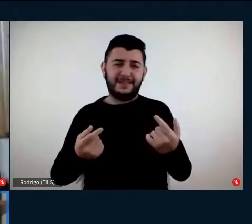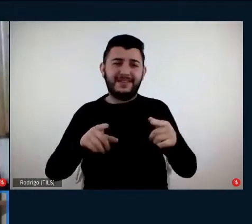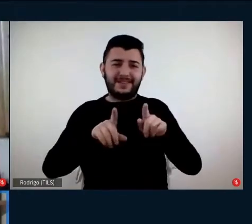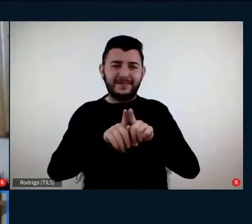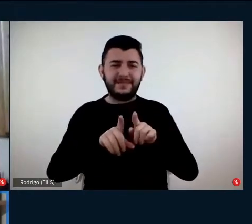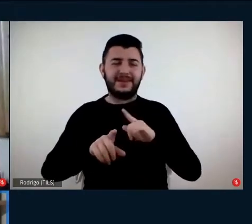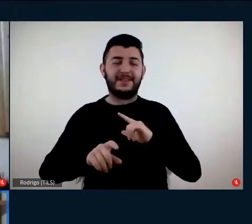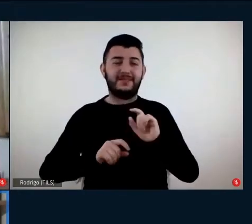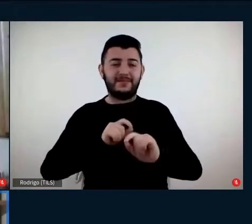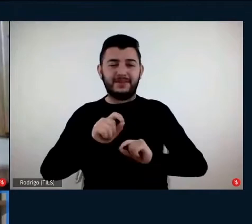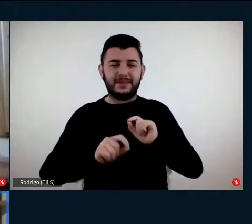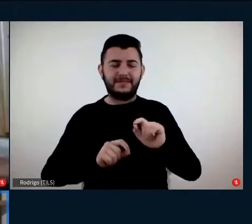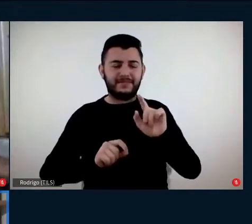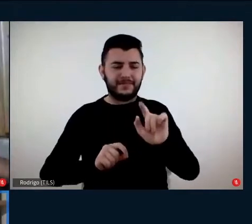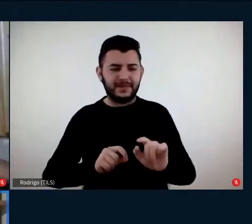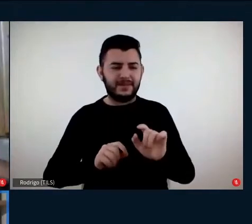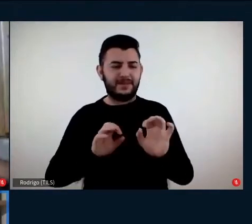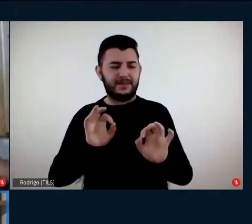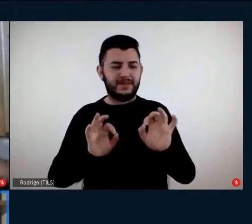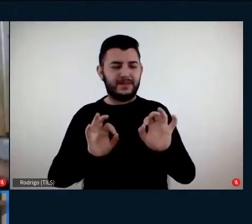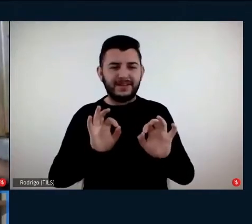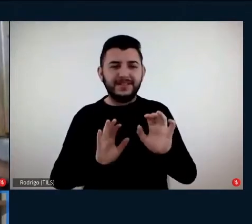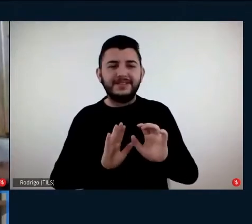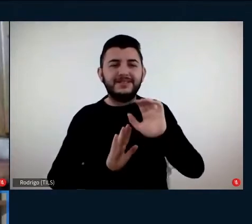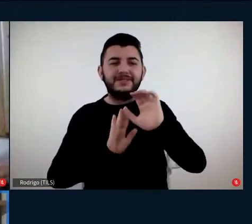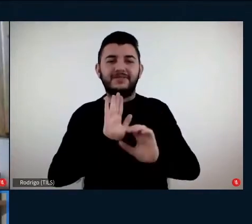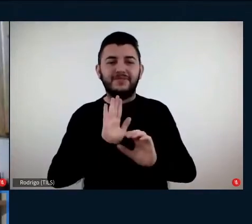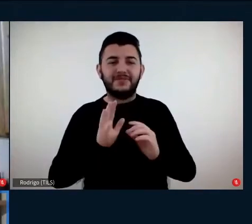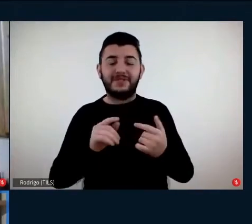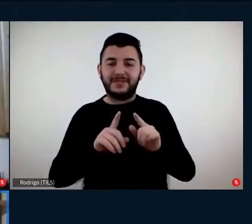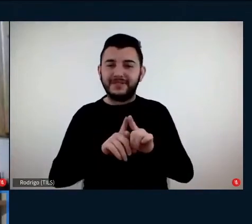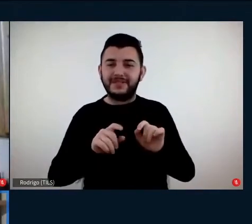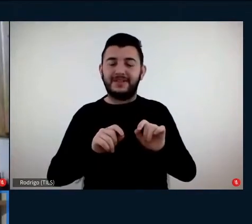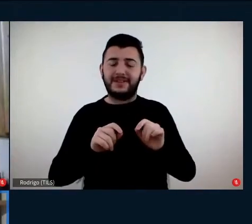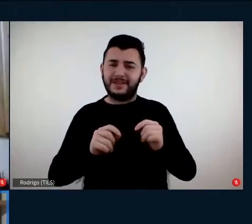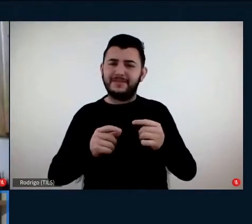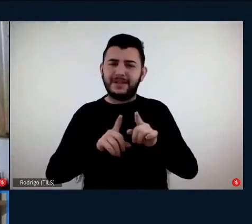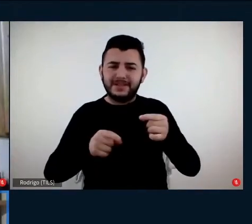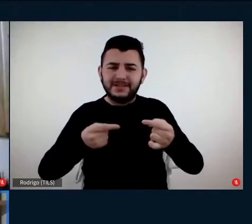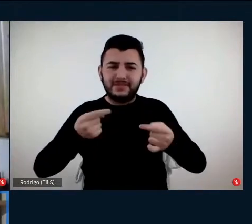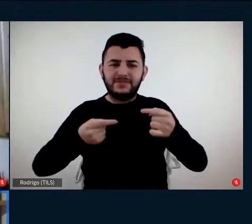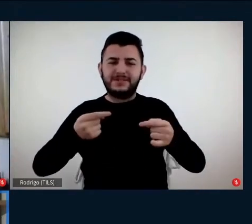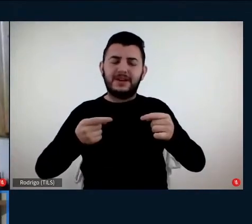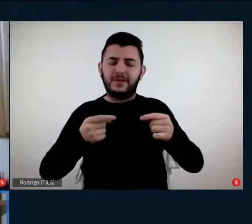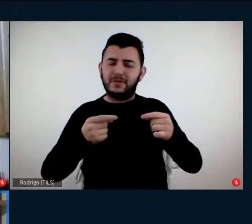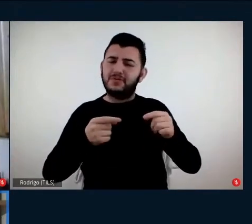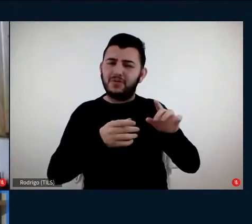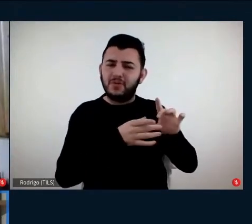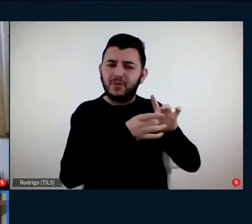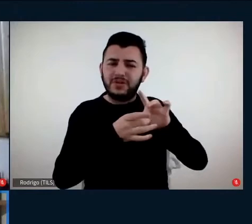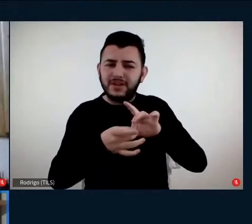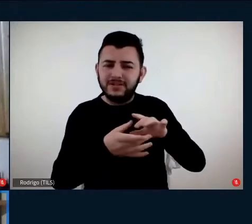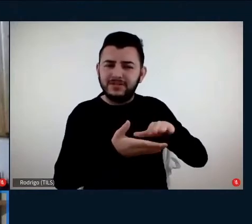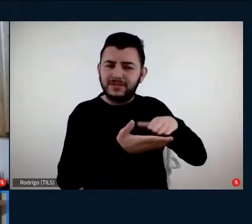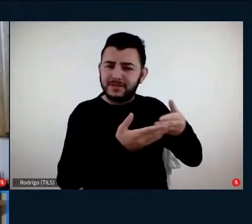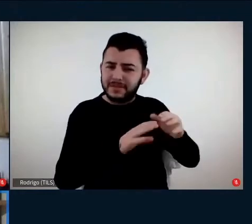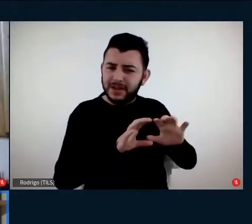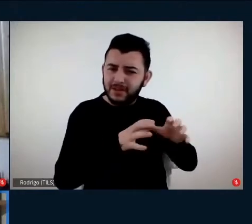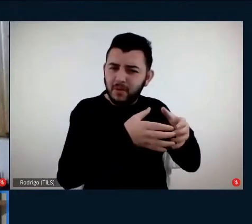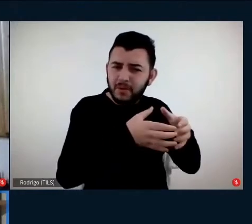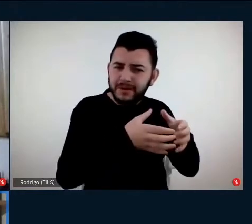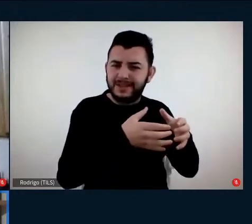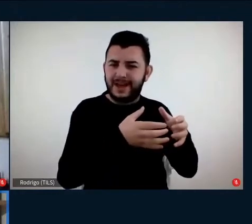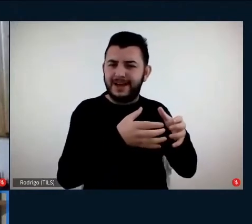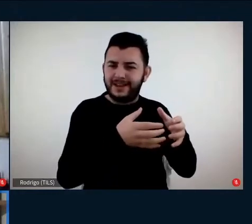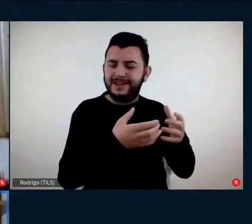mestrado profissional em interpretação comunitária, ele já é assim, uma contribuição fundamental. Acho que a